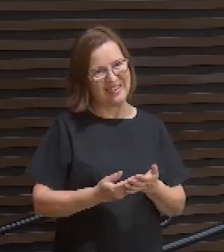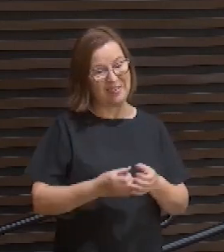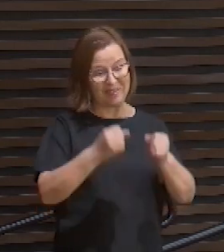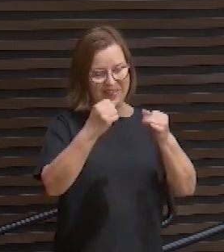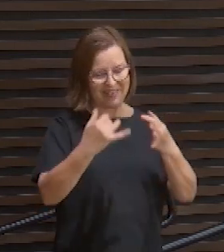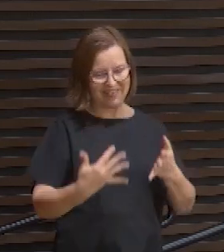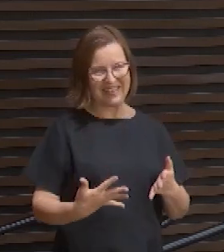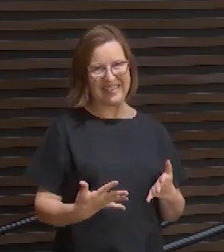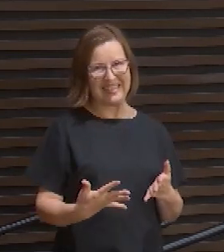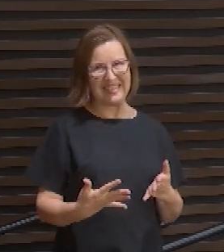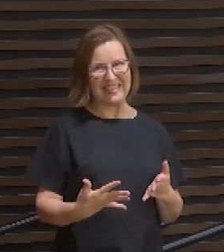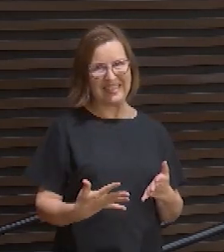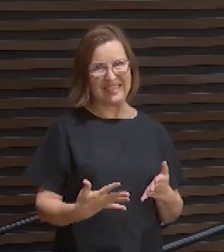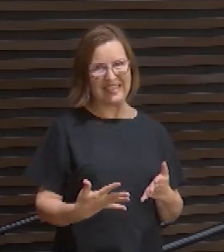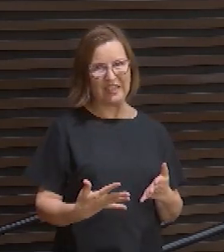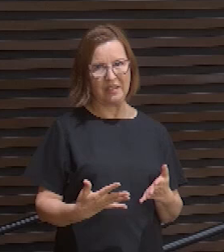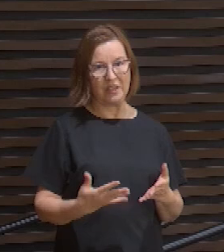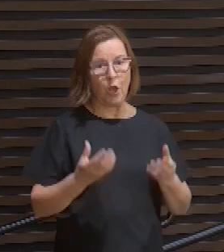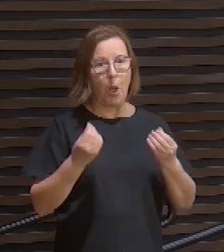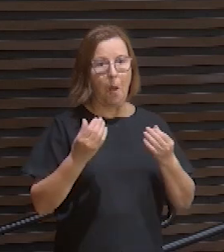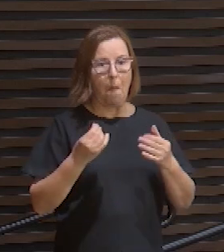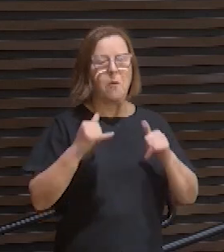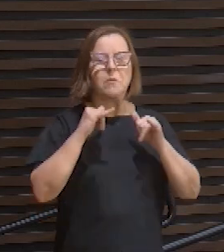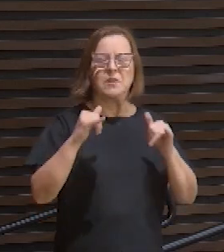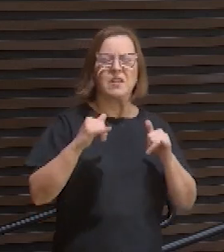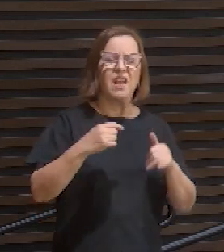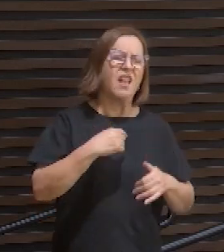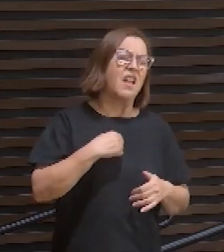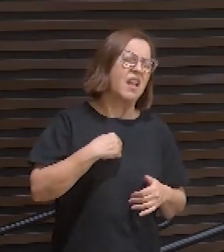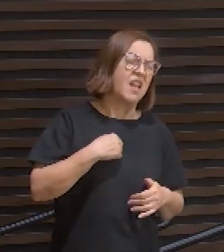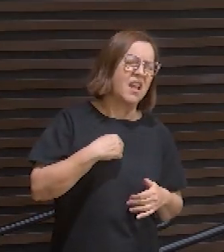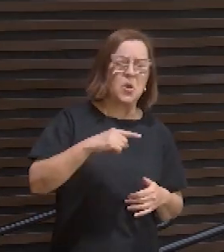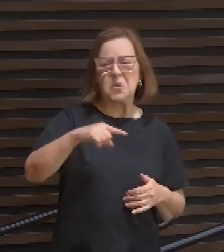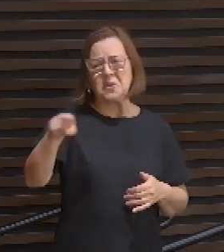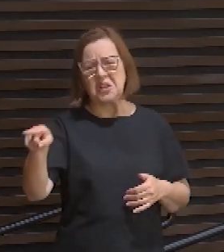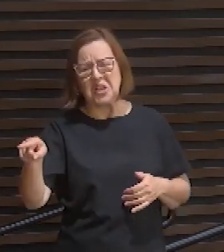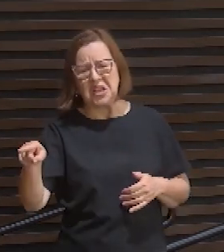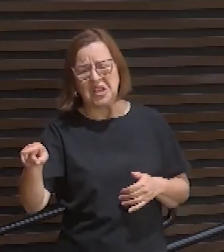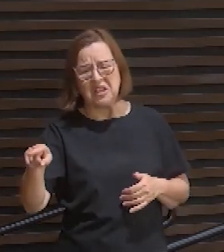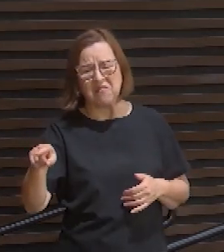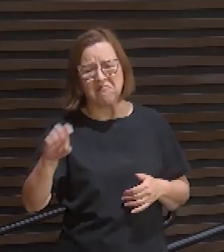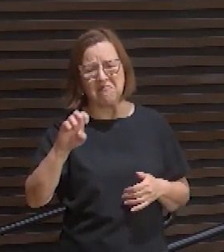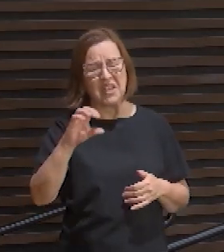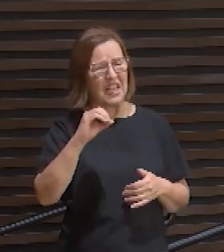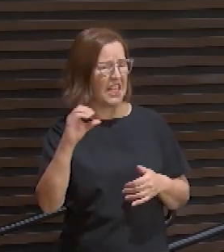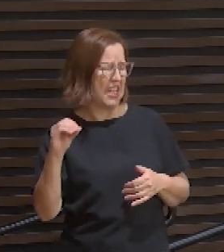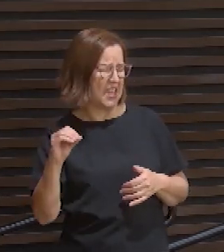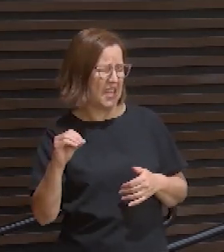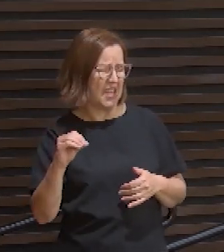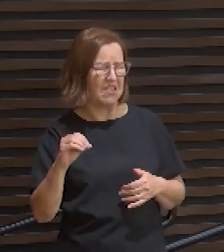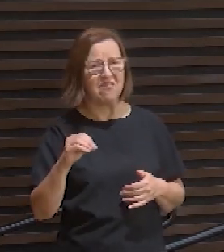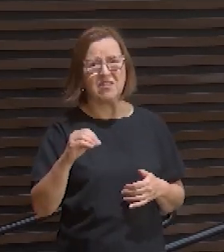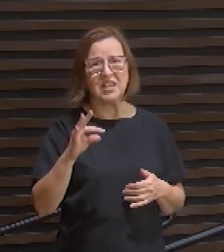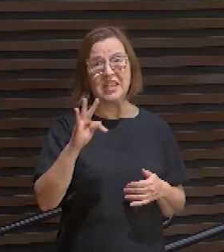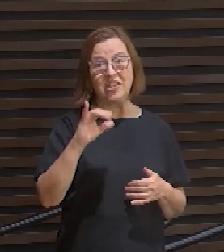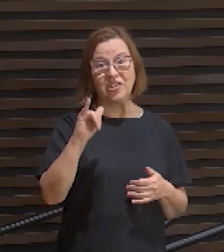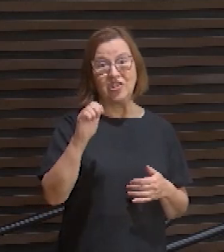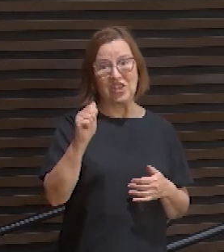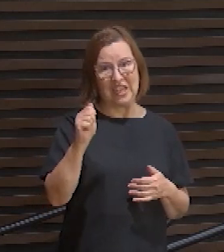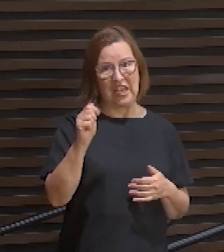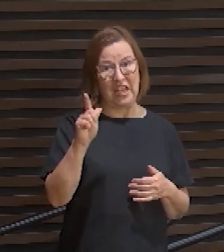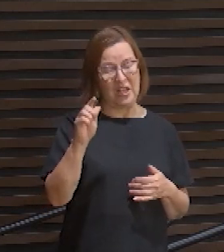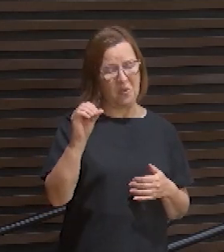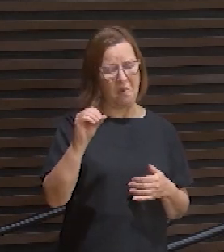palavras, são muitos mensageiros, seja eu, seja eles, seja os 500, seja Tiago, seja Pedro, seja